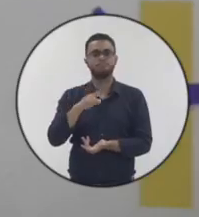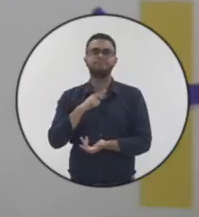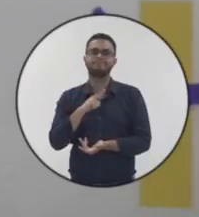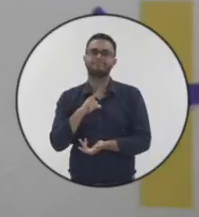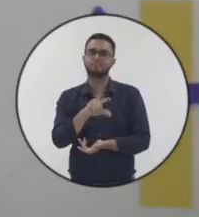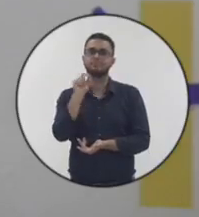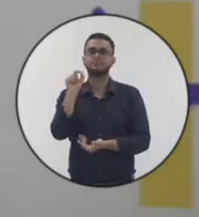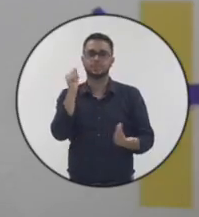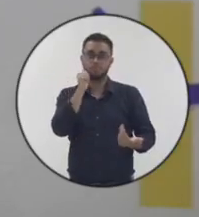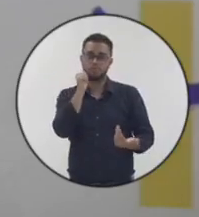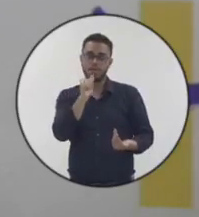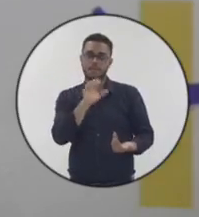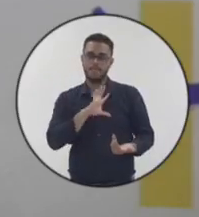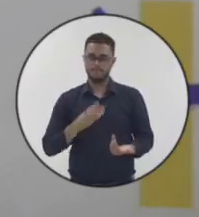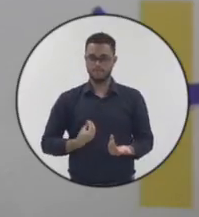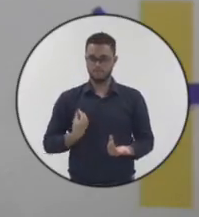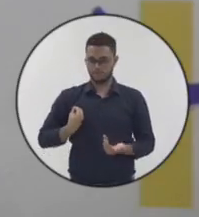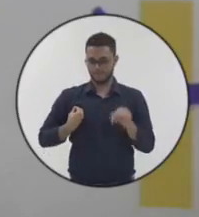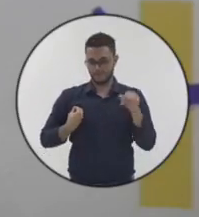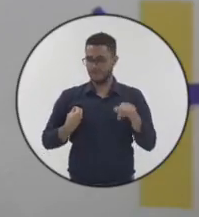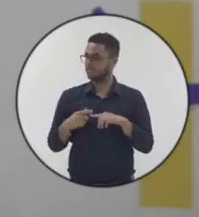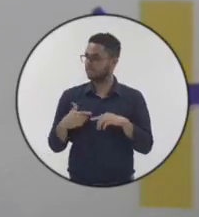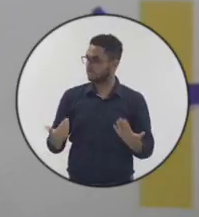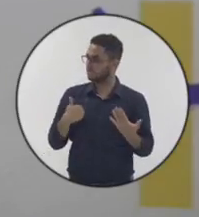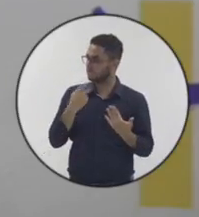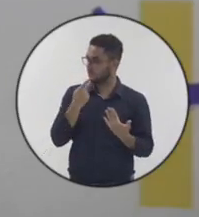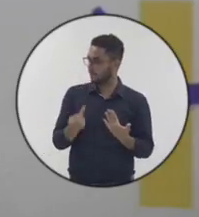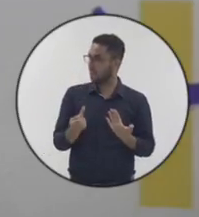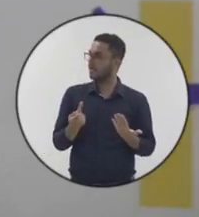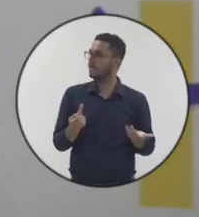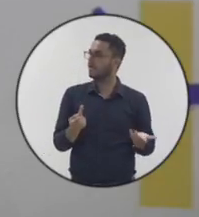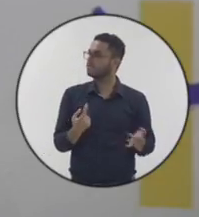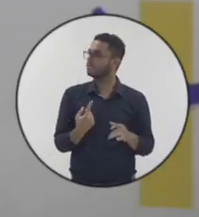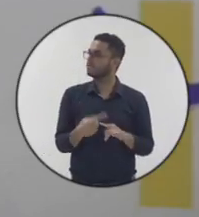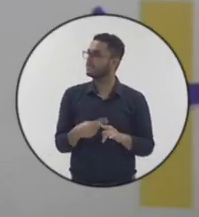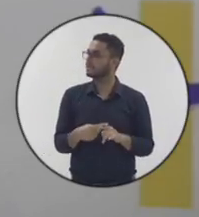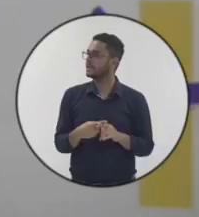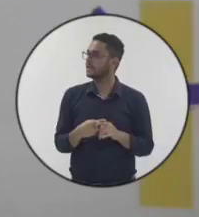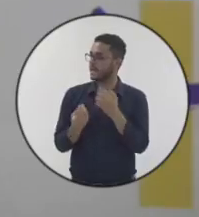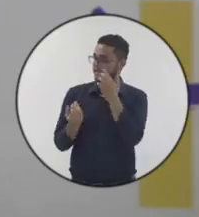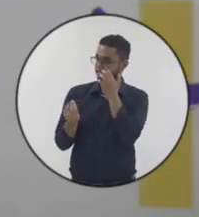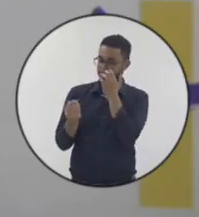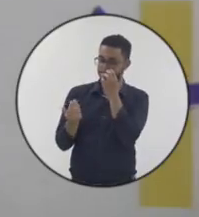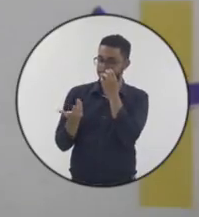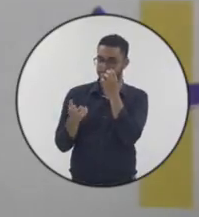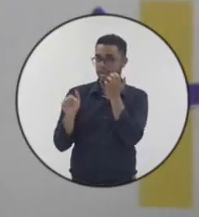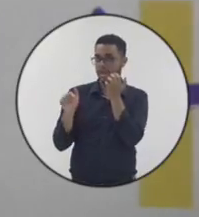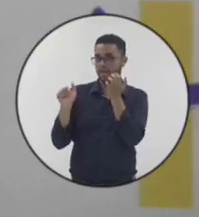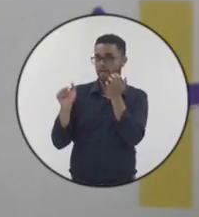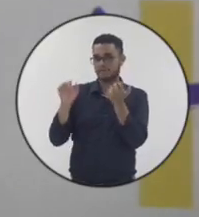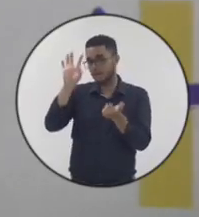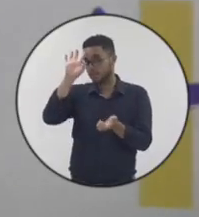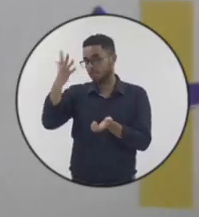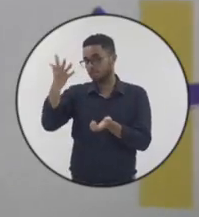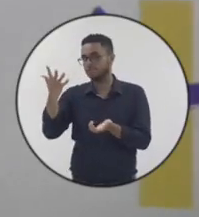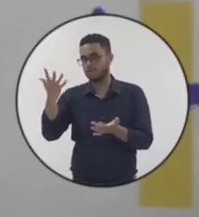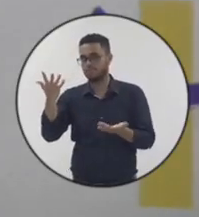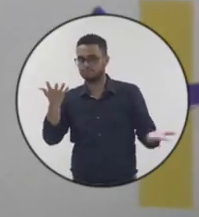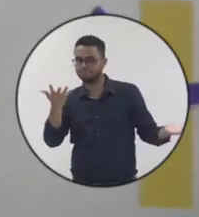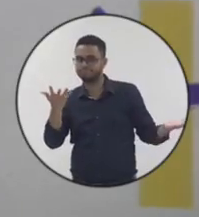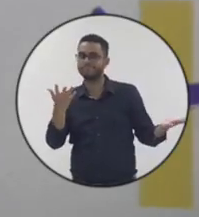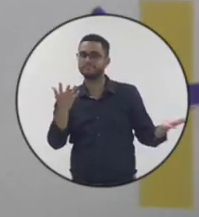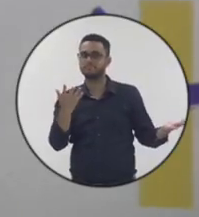que uma travesti estivesse aqui. Digo isso porque essa resolução ela vem